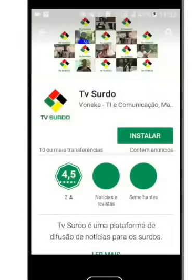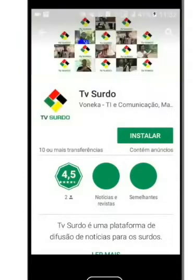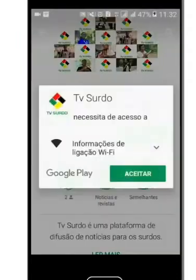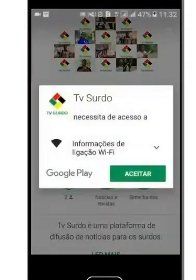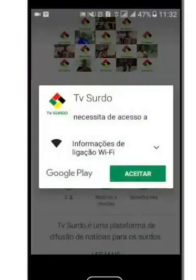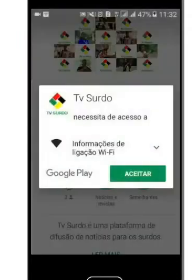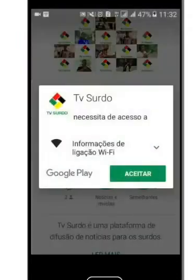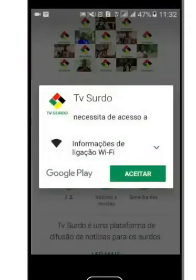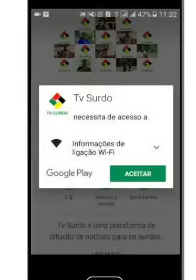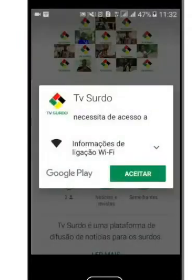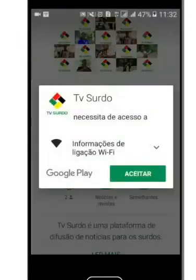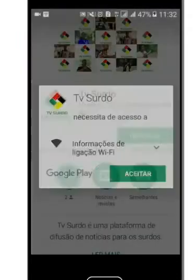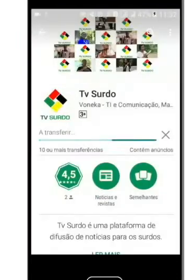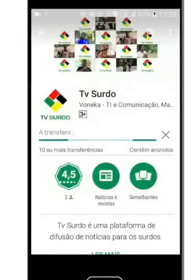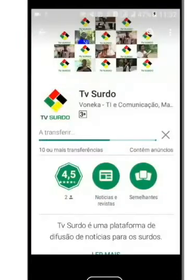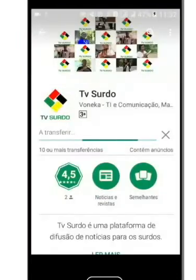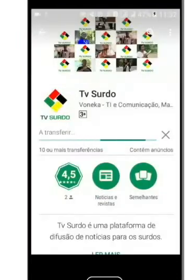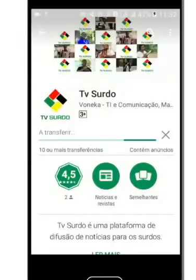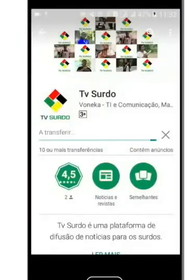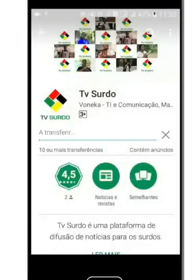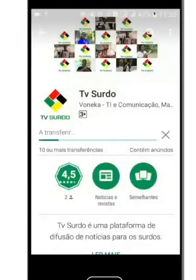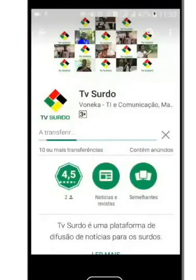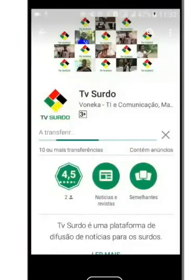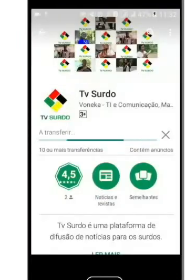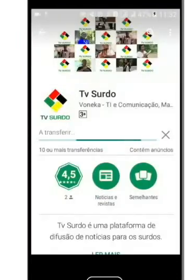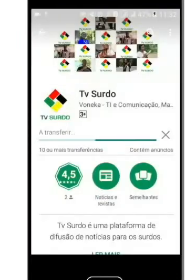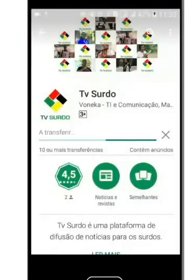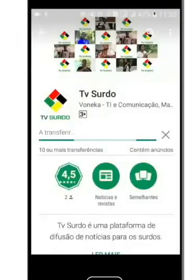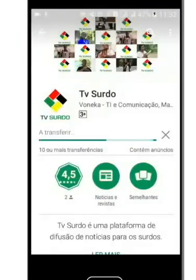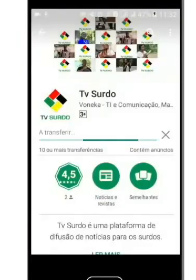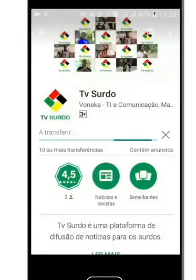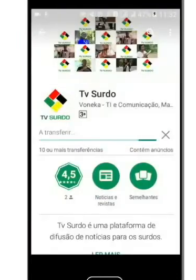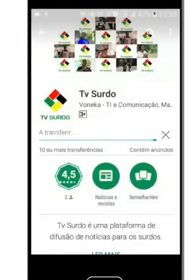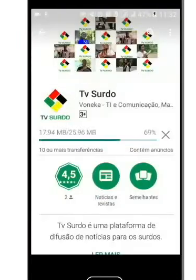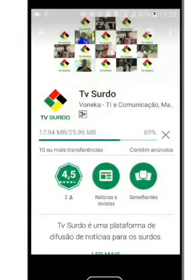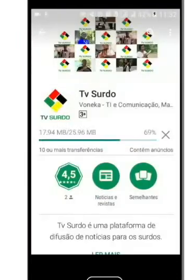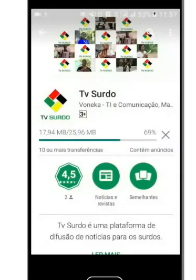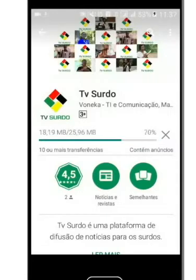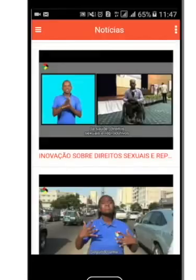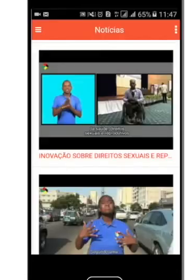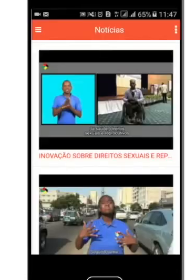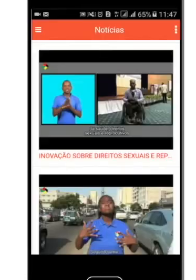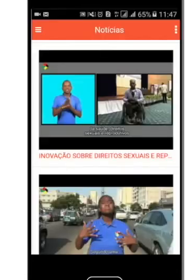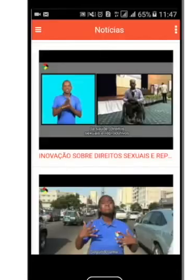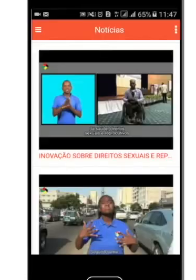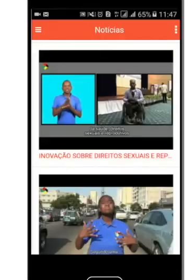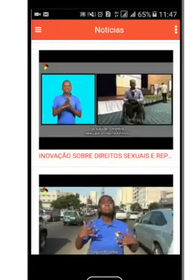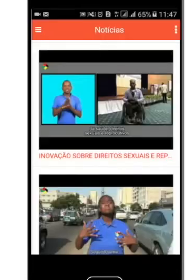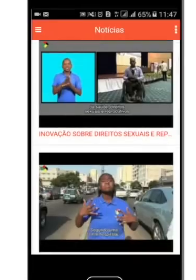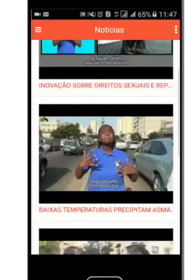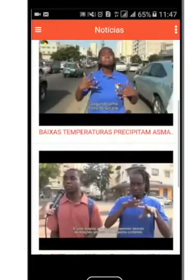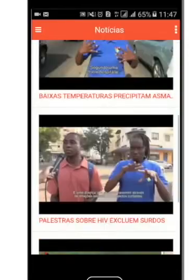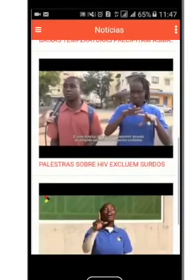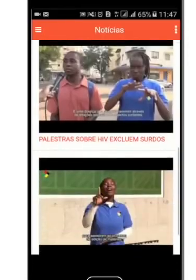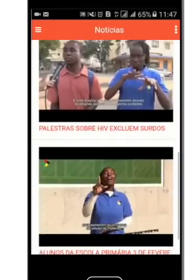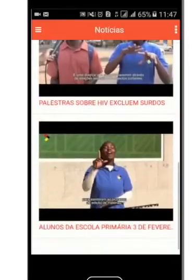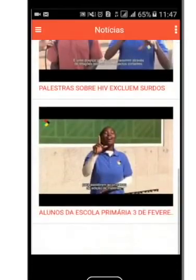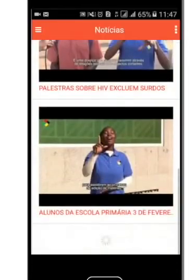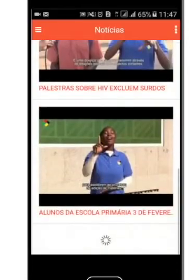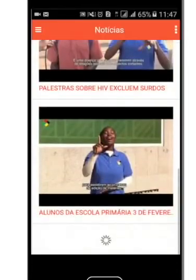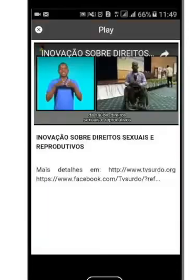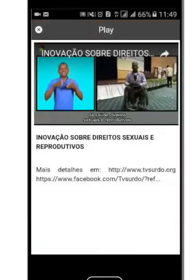Clique no ícone com o emblema da TV Surdo e de seguida instale. E já está.